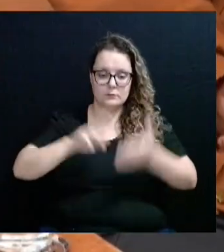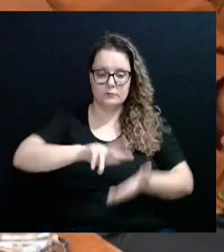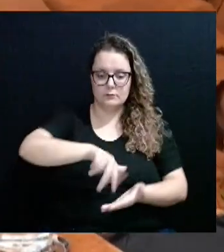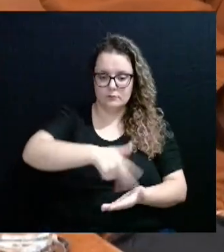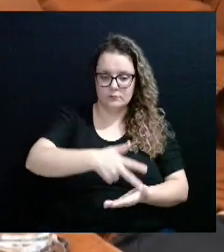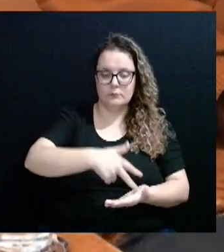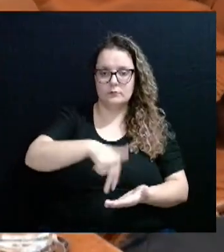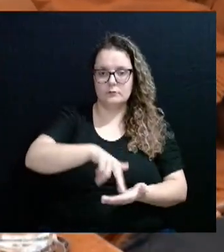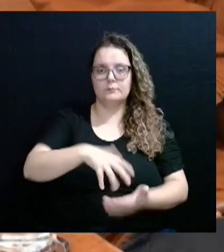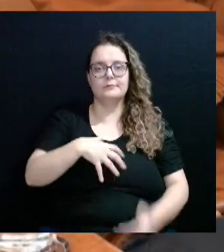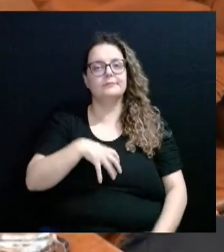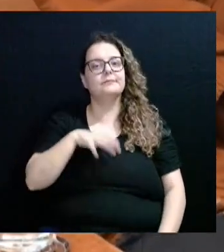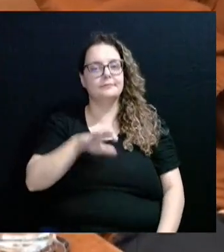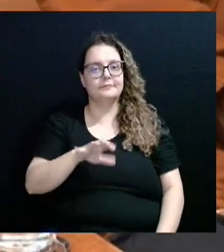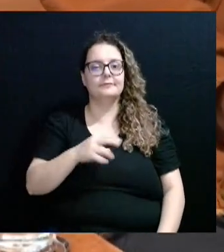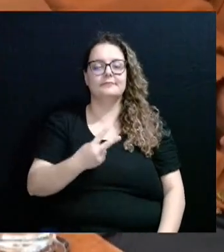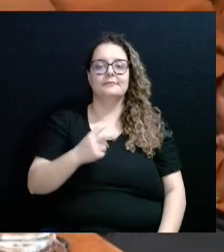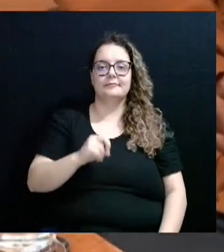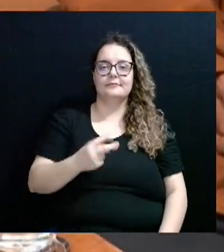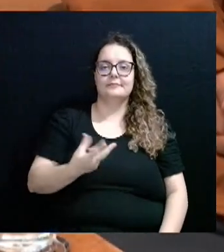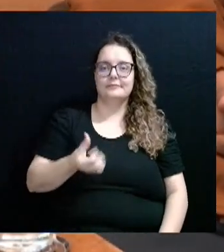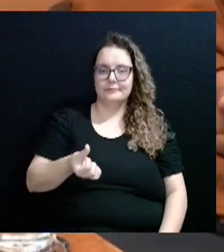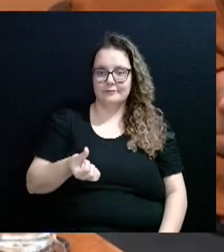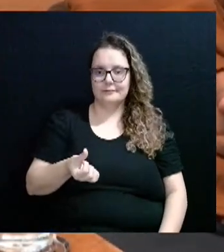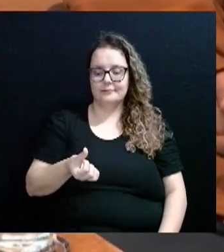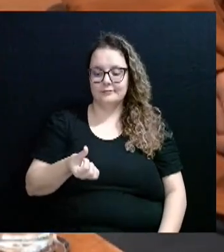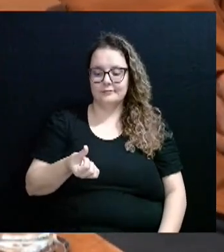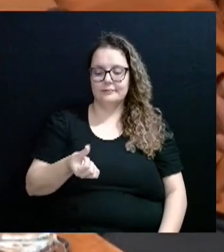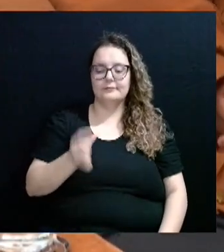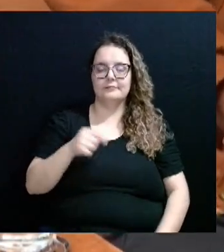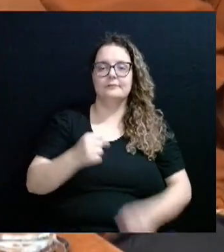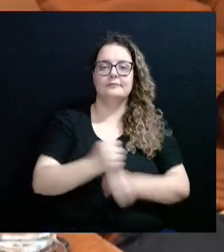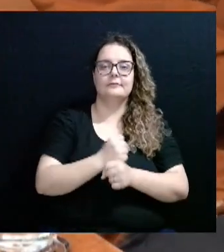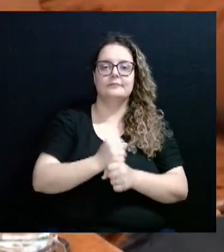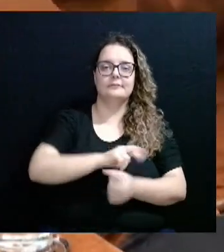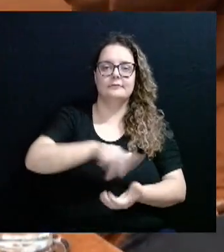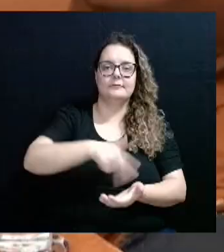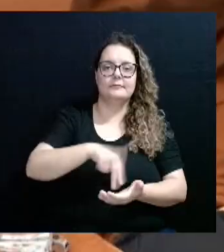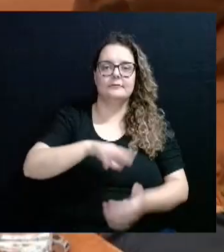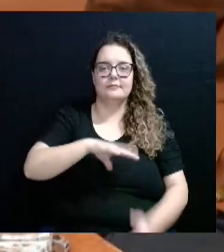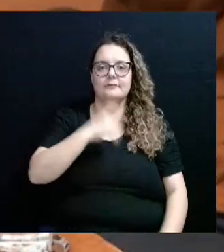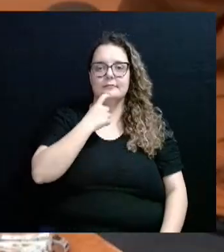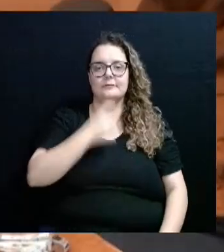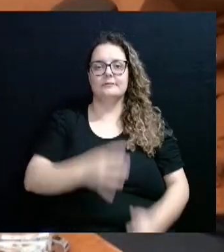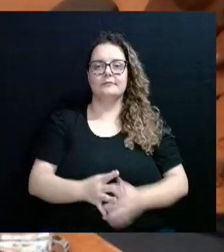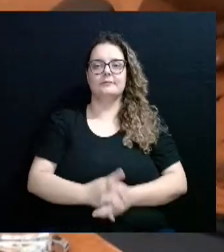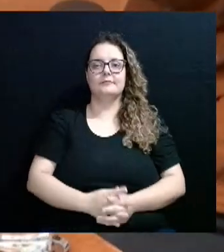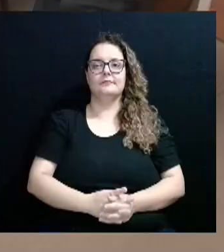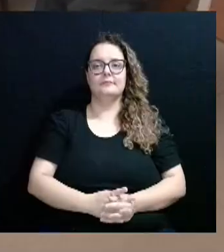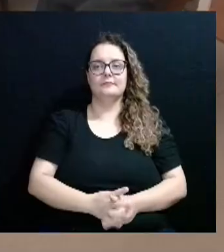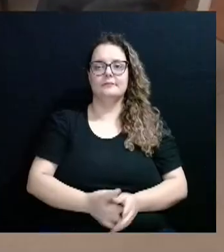isso, 2026 será o ano do hip-hop em Campinas.